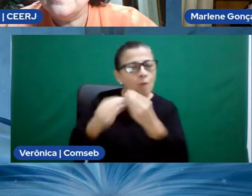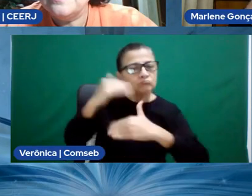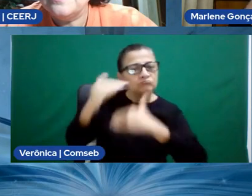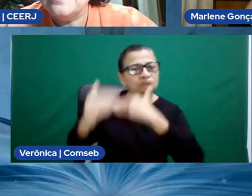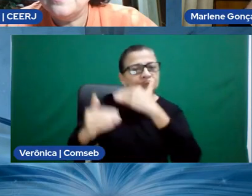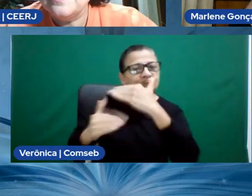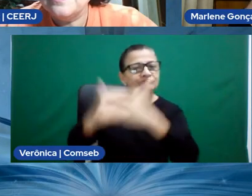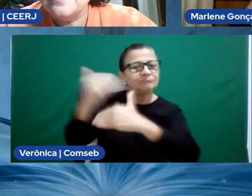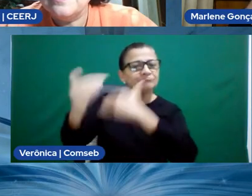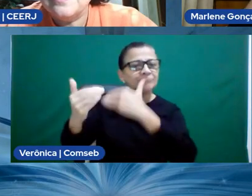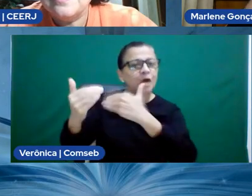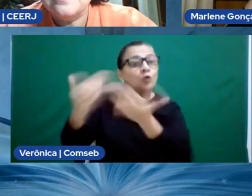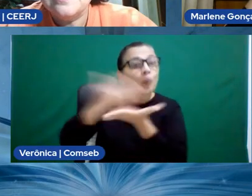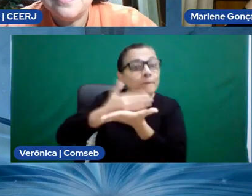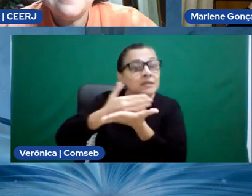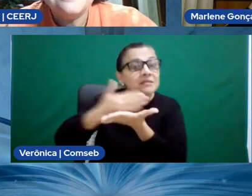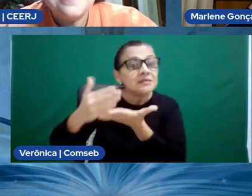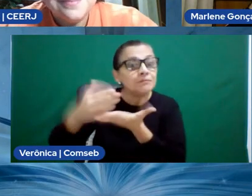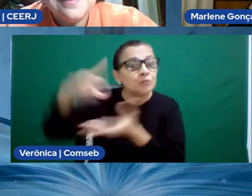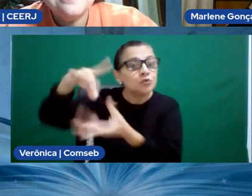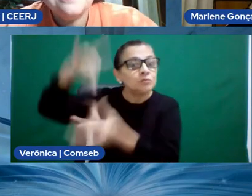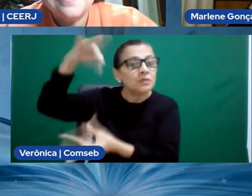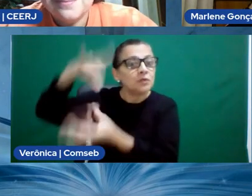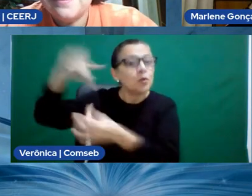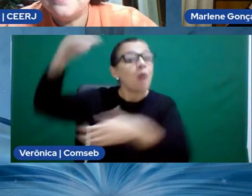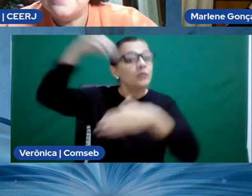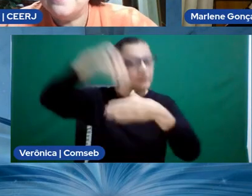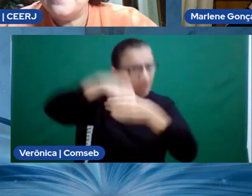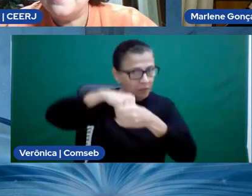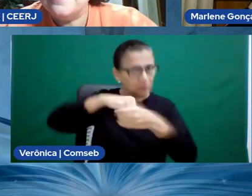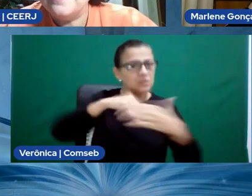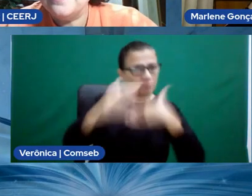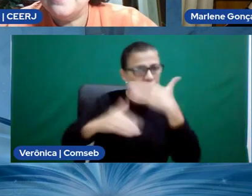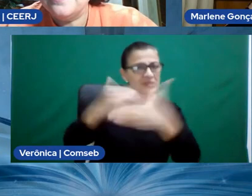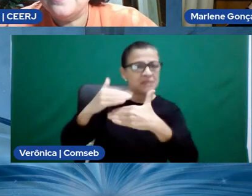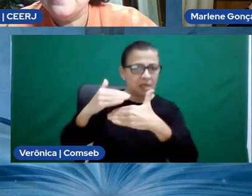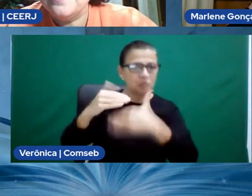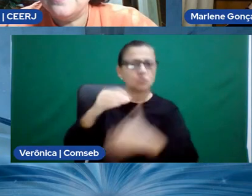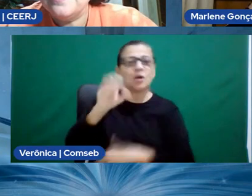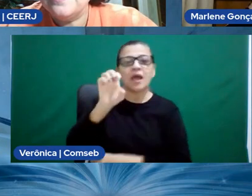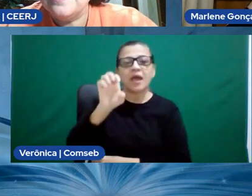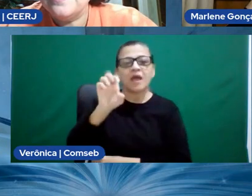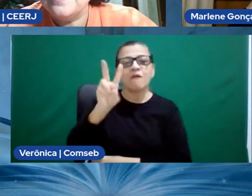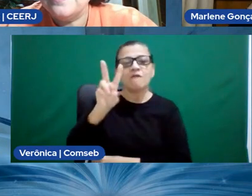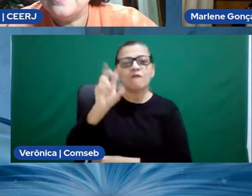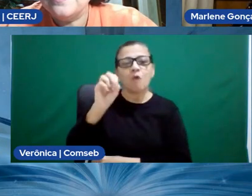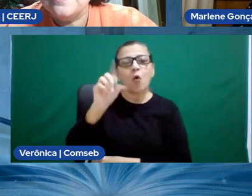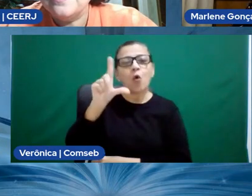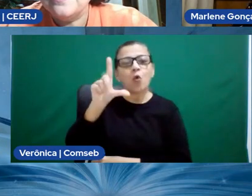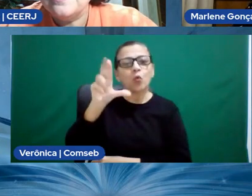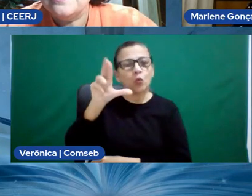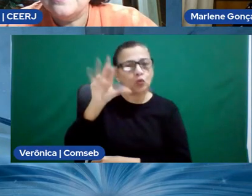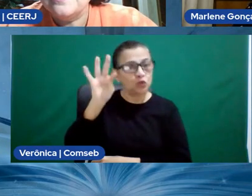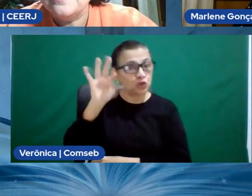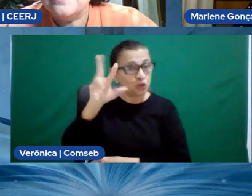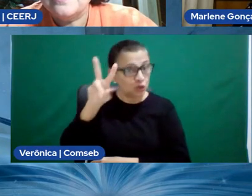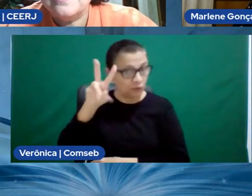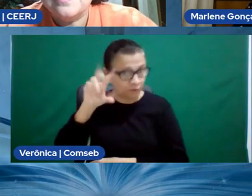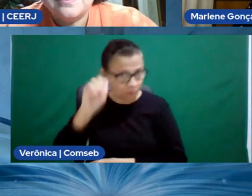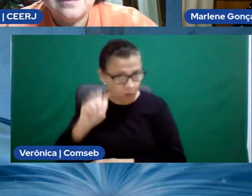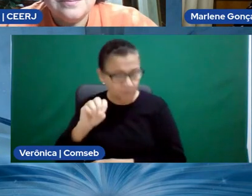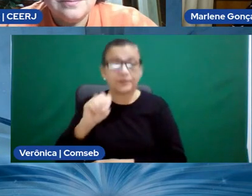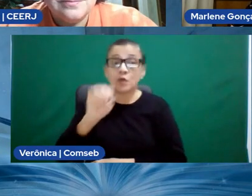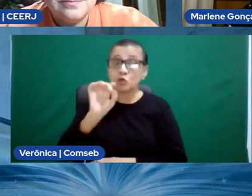do princípio espiritual dentro desse processo, né? Mais uma vez. É muito interessante. Se a gente for considerar a evolução simplesmente do ponto de